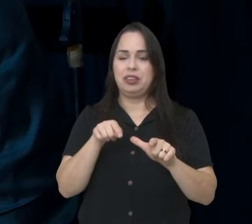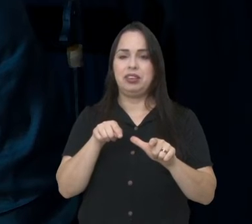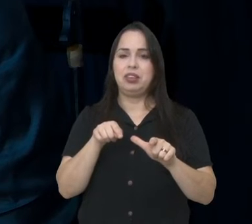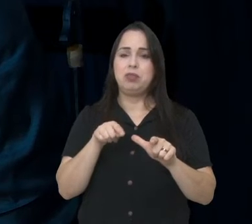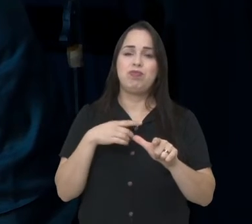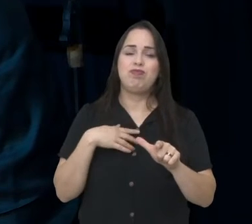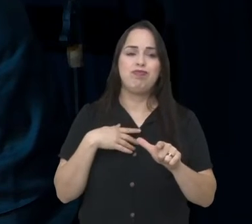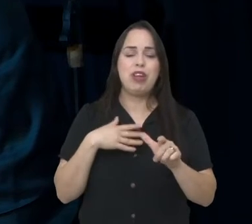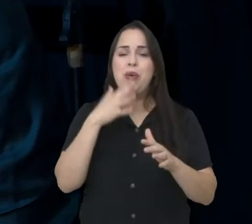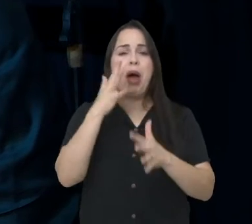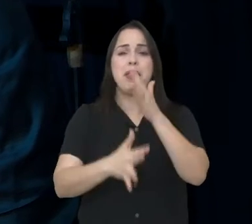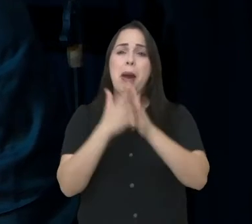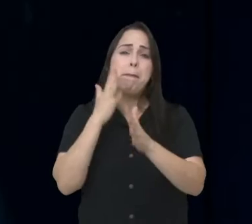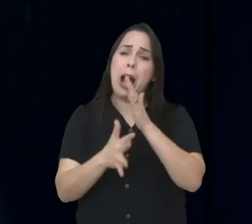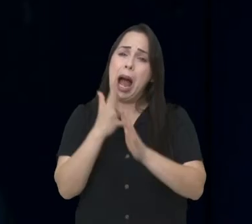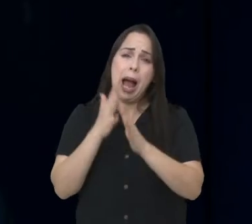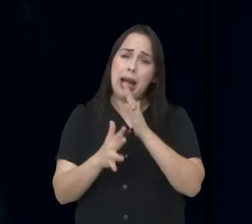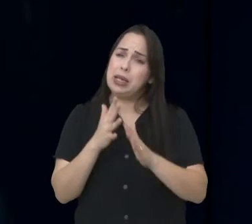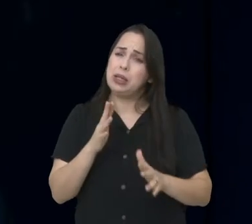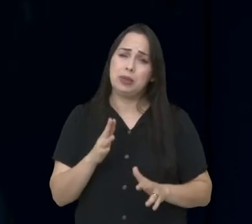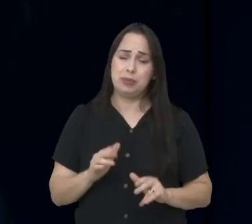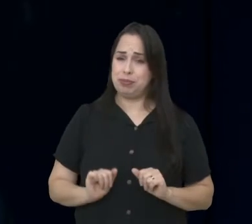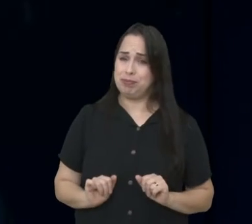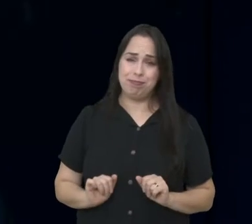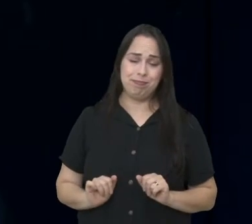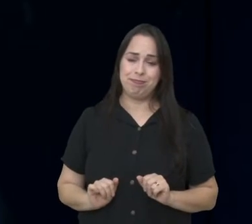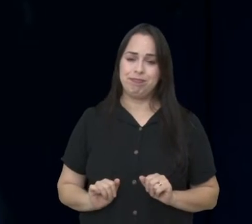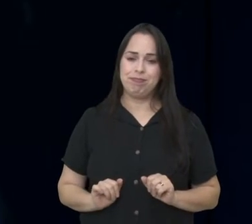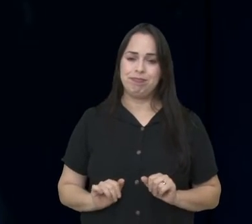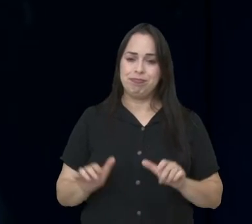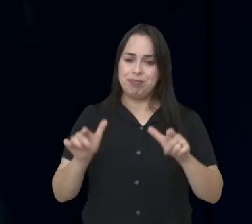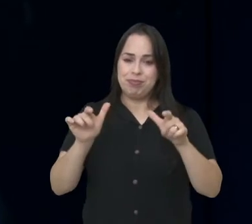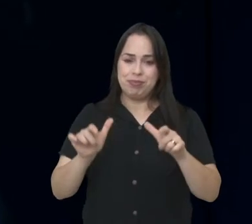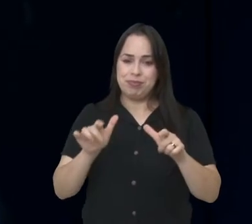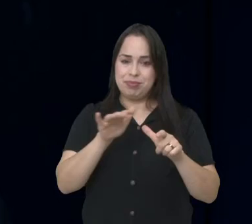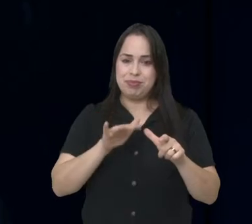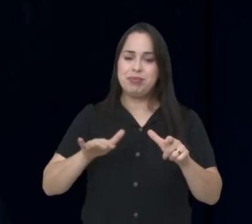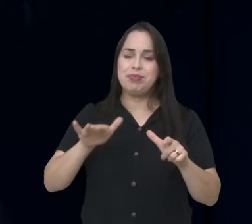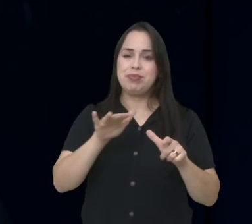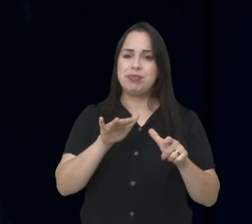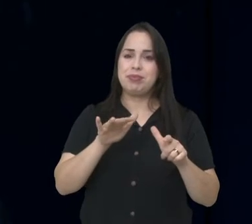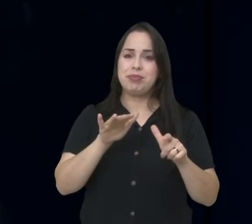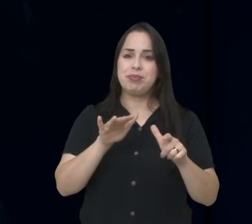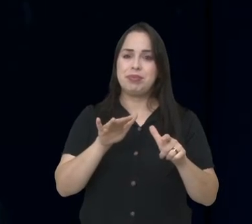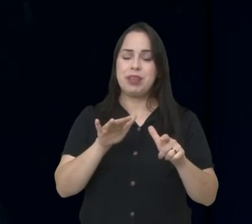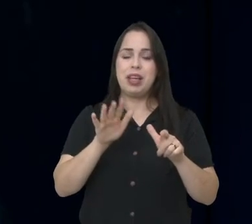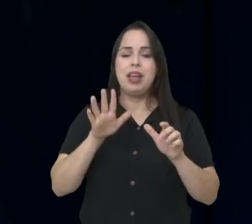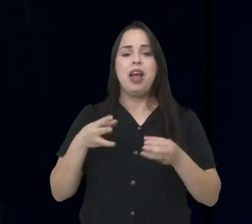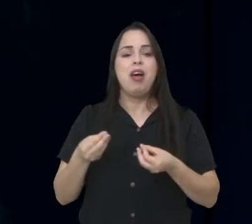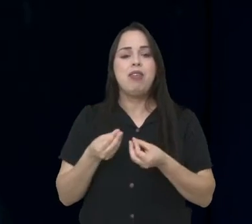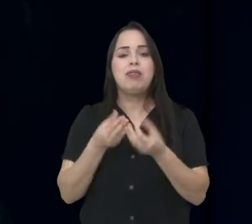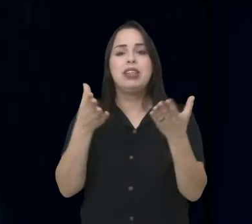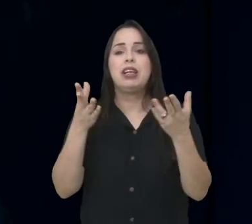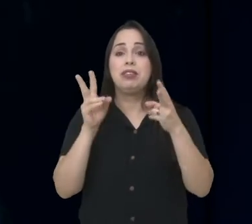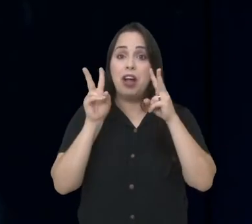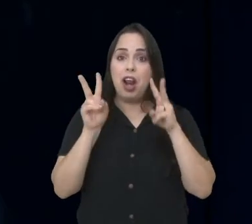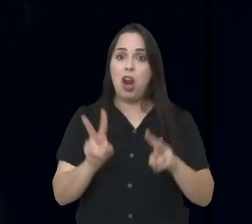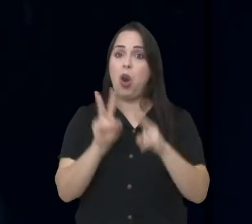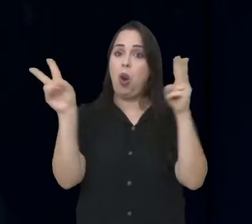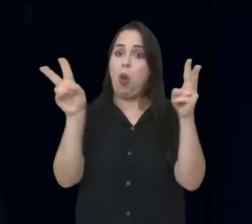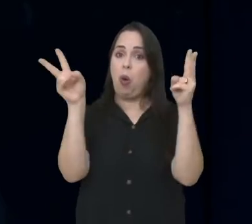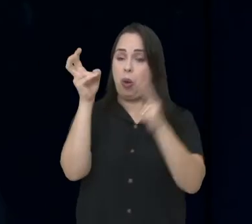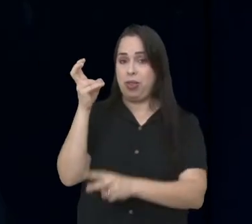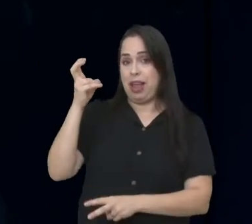incomoda ninguém, né? E ele acaba, assim, dando uma valorização cultural, né, artística,